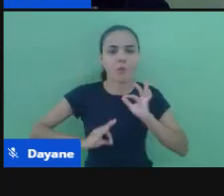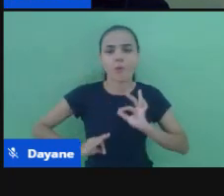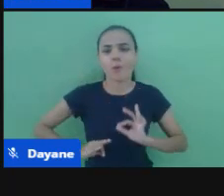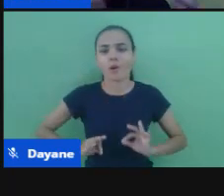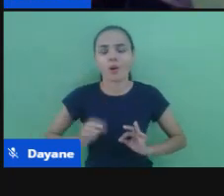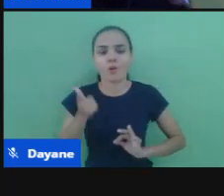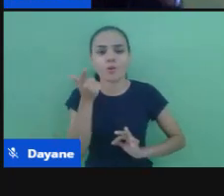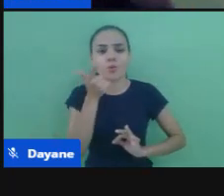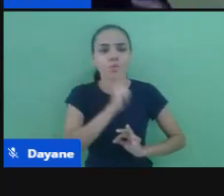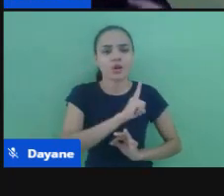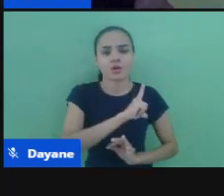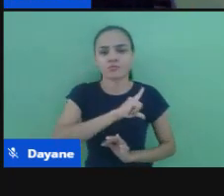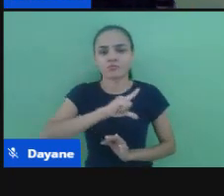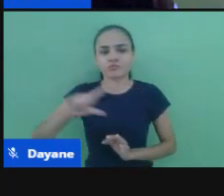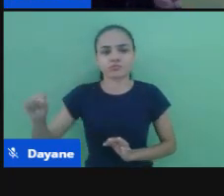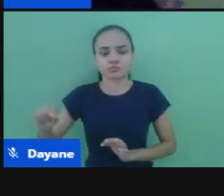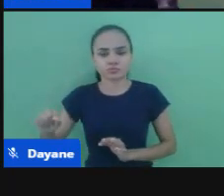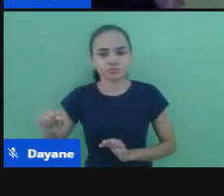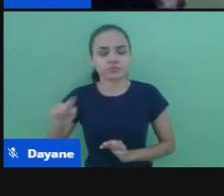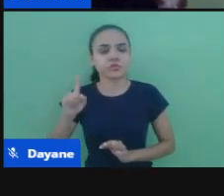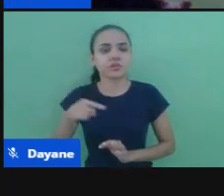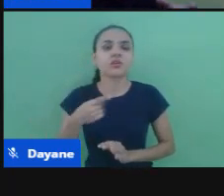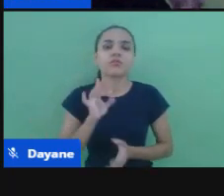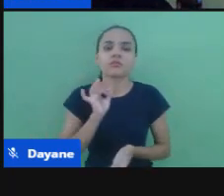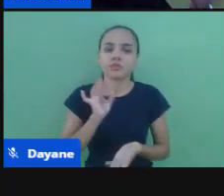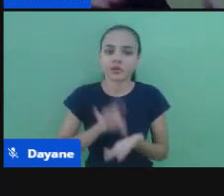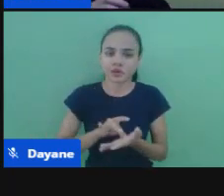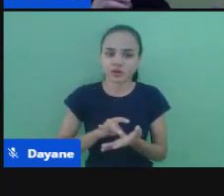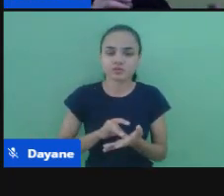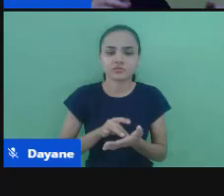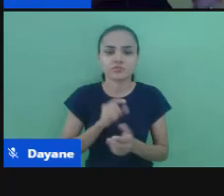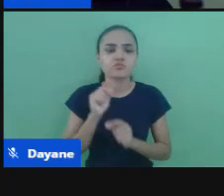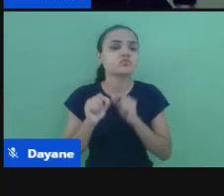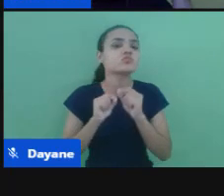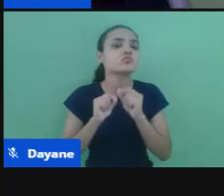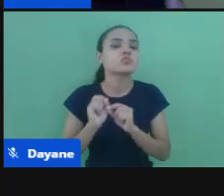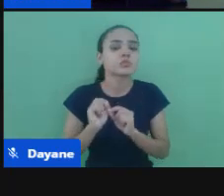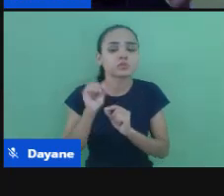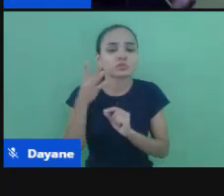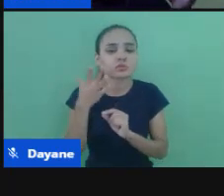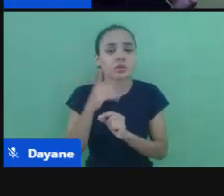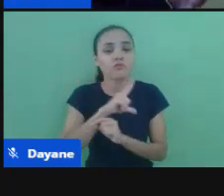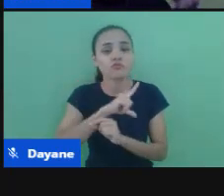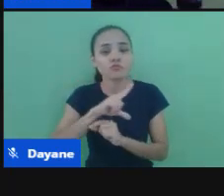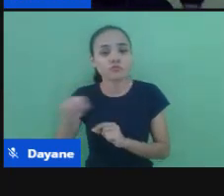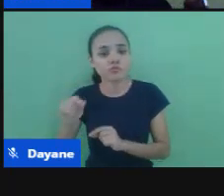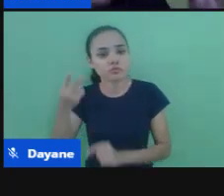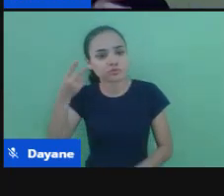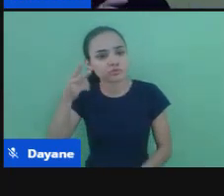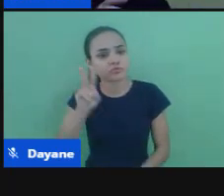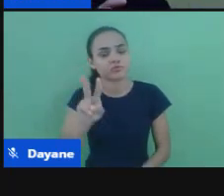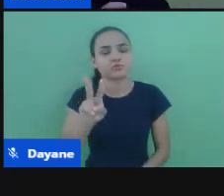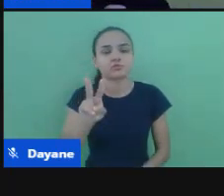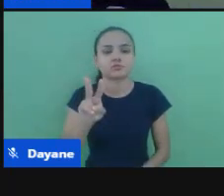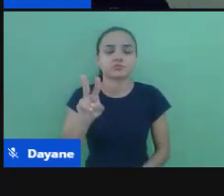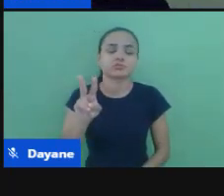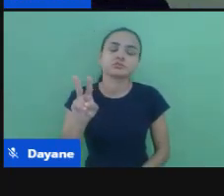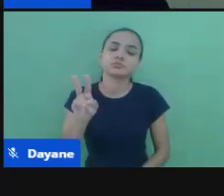fato real. Qual que é o fato? Que a onça fugiu duas vezes, que tinha uma onça ali dentro do CRAS, que chegou